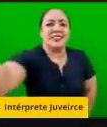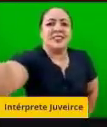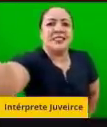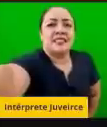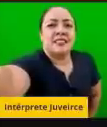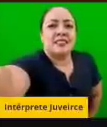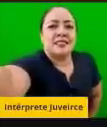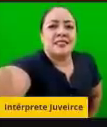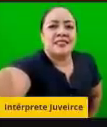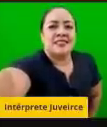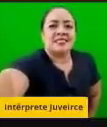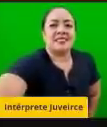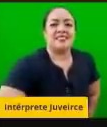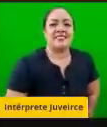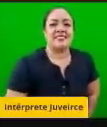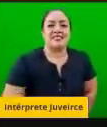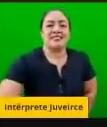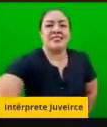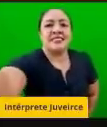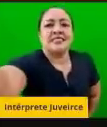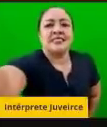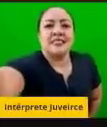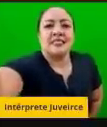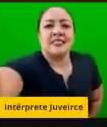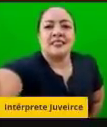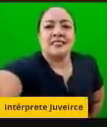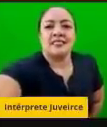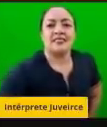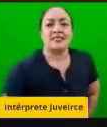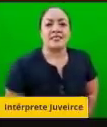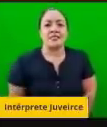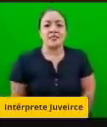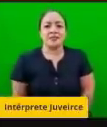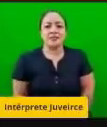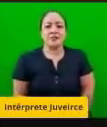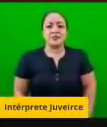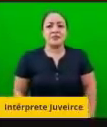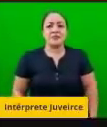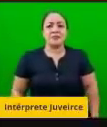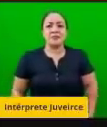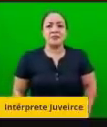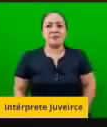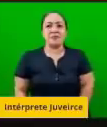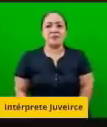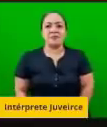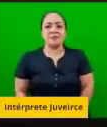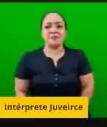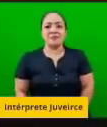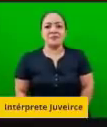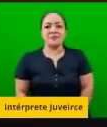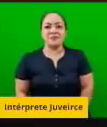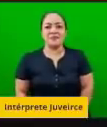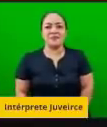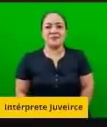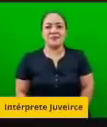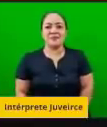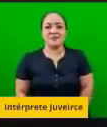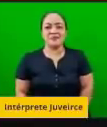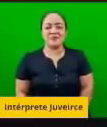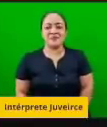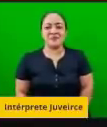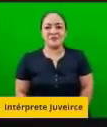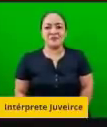Para que a gente possa desenvolver, construir a nossa atividade, primeiramente nós precisamos escolher